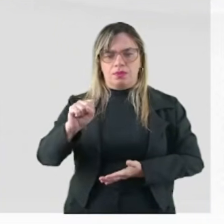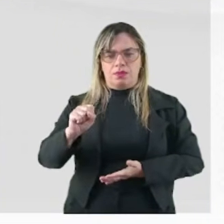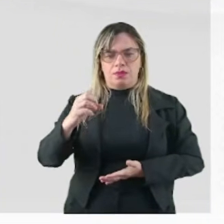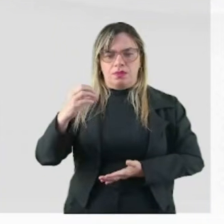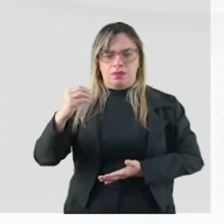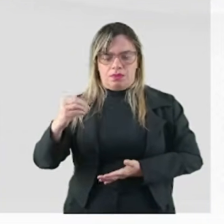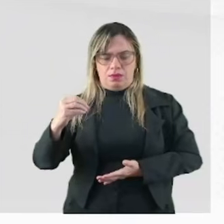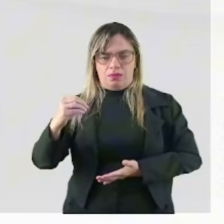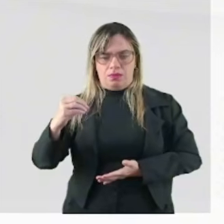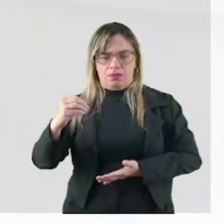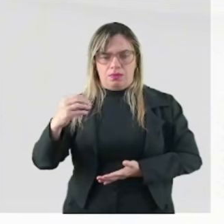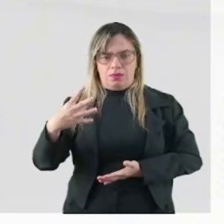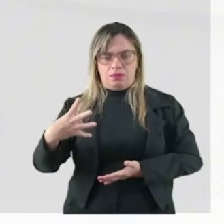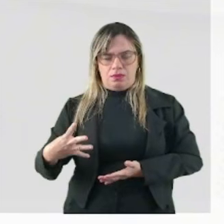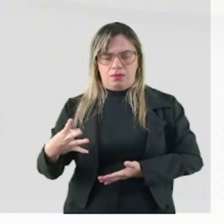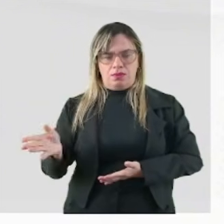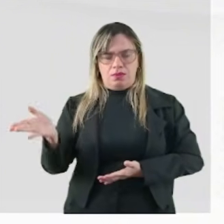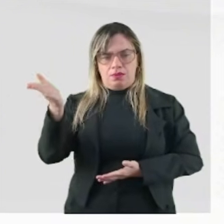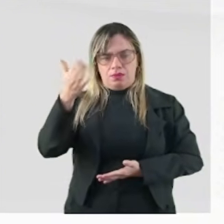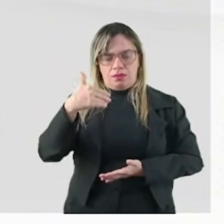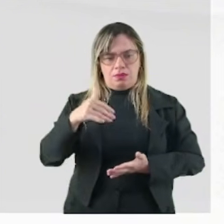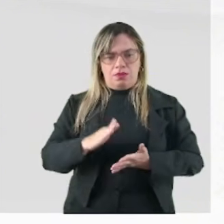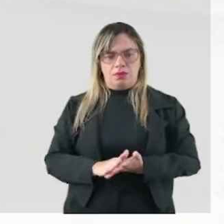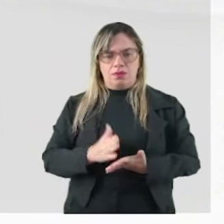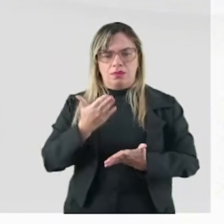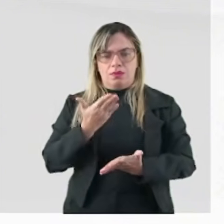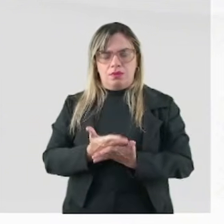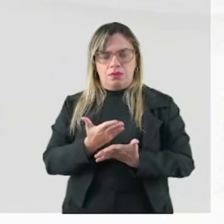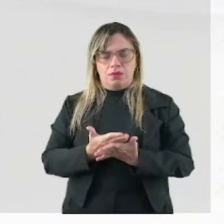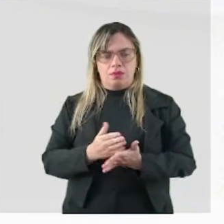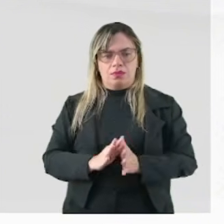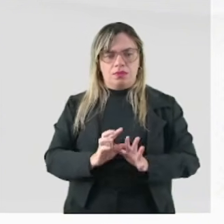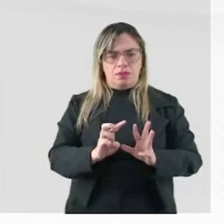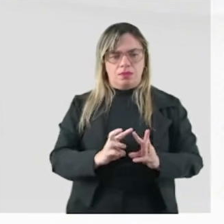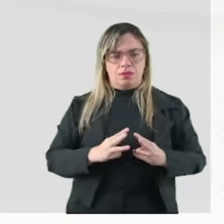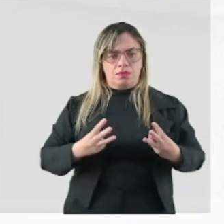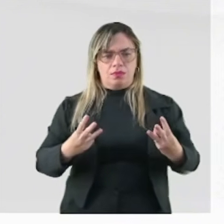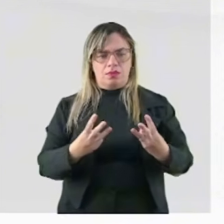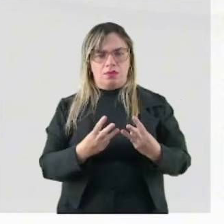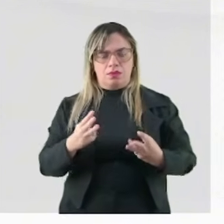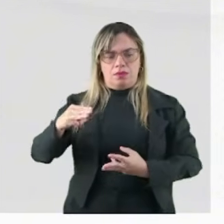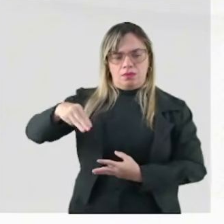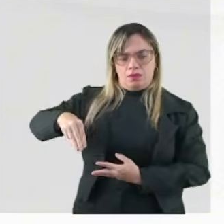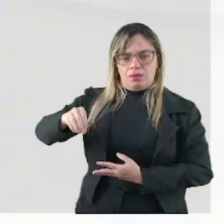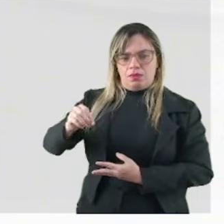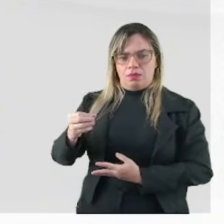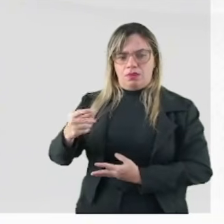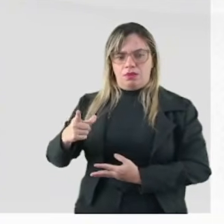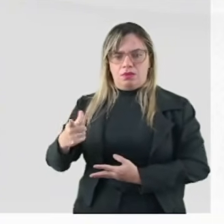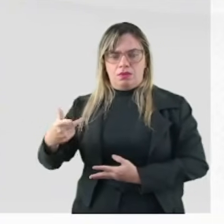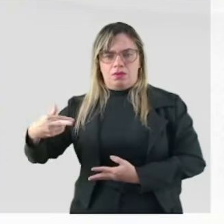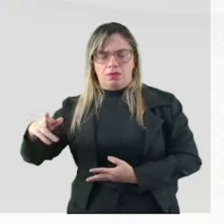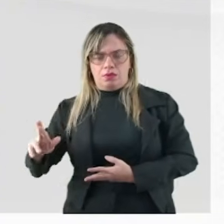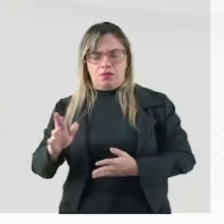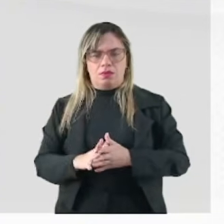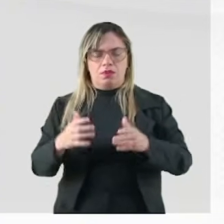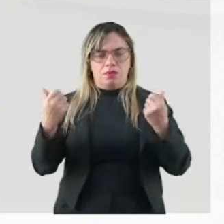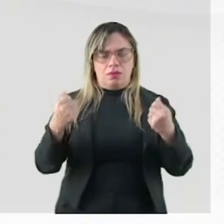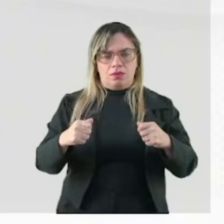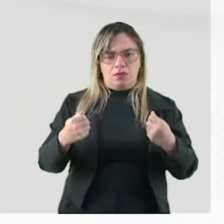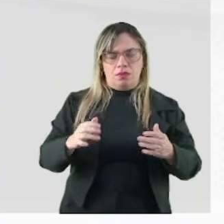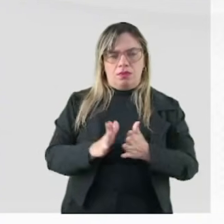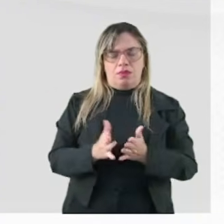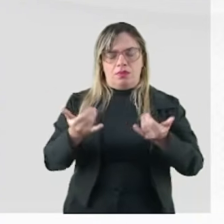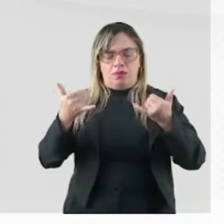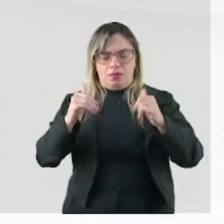H2SO4, tá aqui. Bora lá, vamos trabalhar. Como é que eu acho a massa molar disso aqui, tá? Desse ácido. Eu vou precisar dos dados